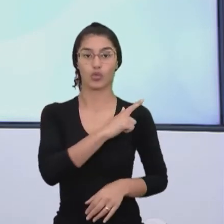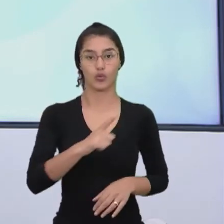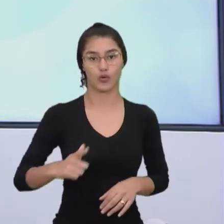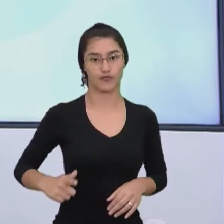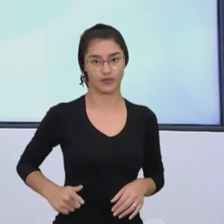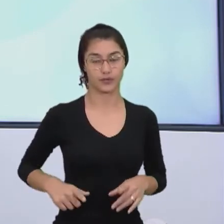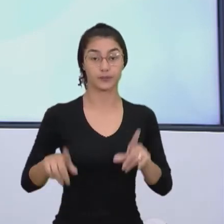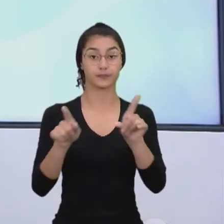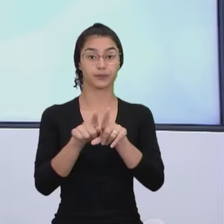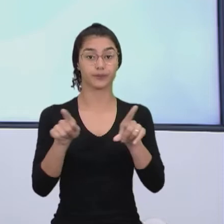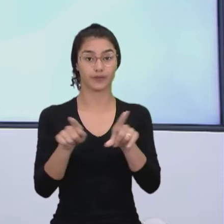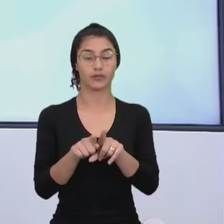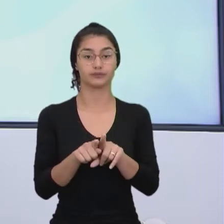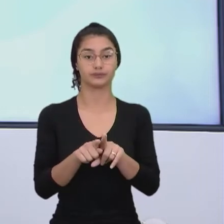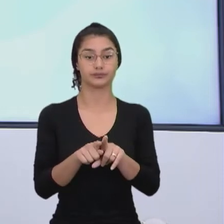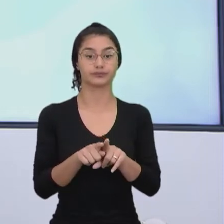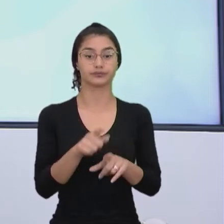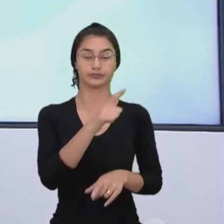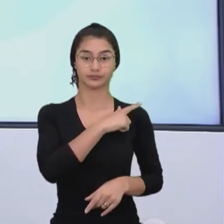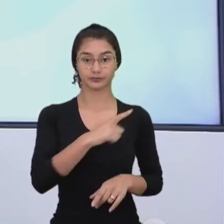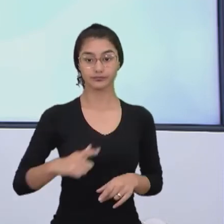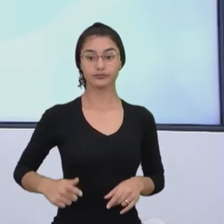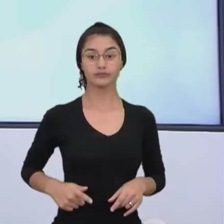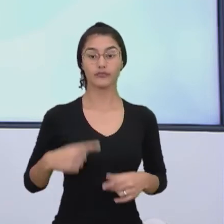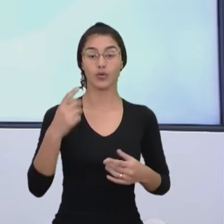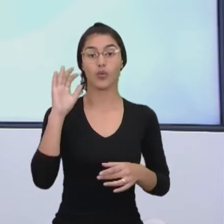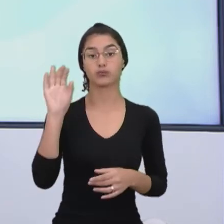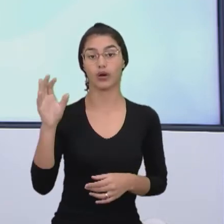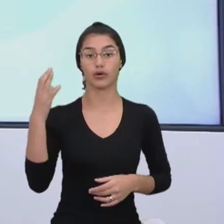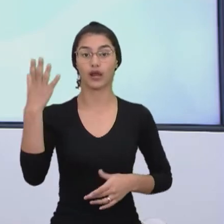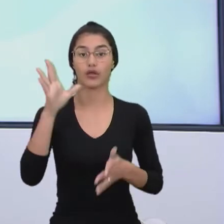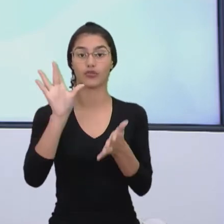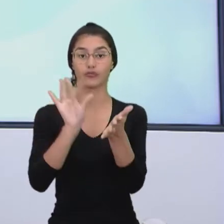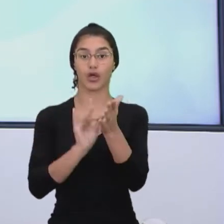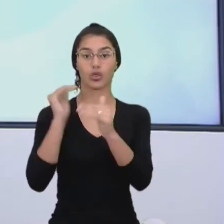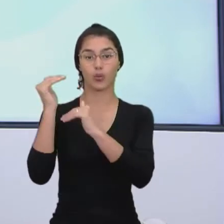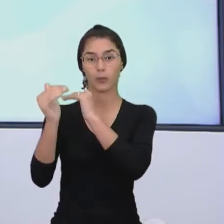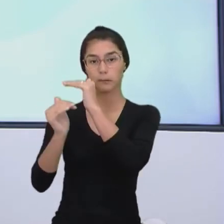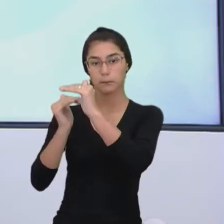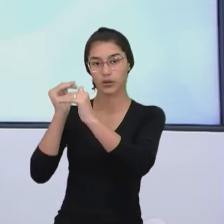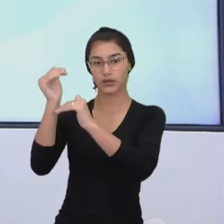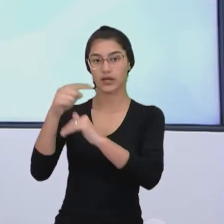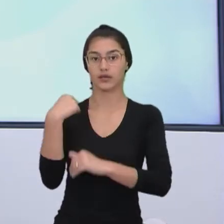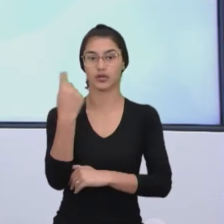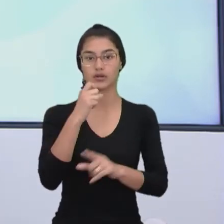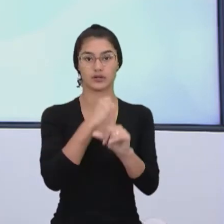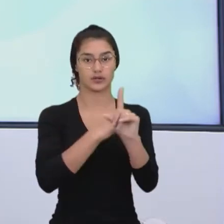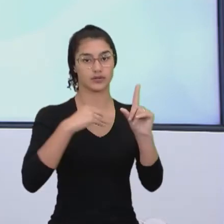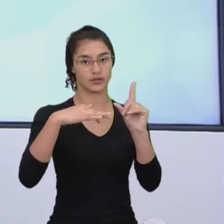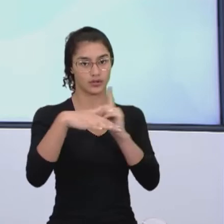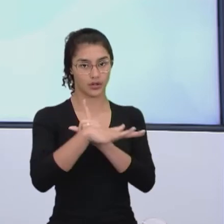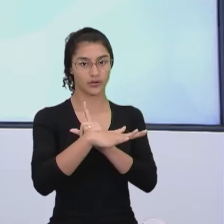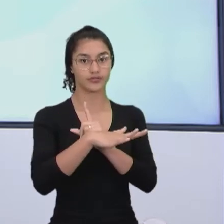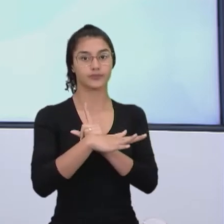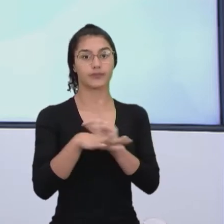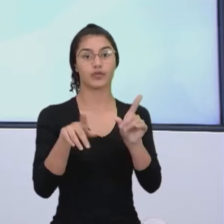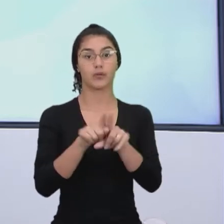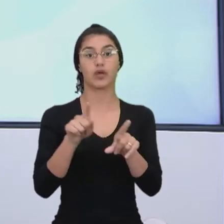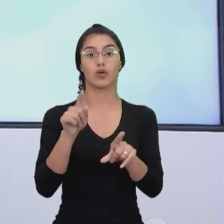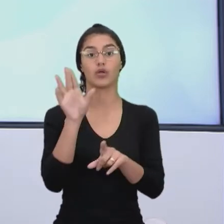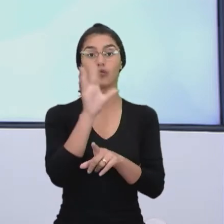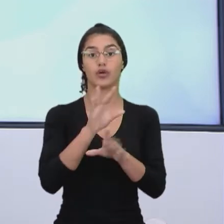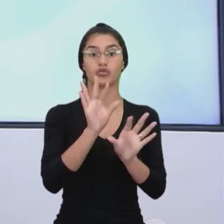né, principalmente na relação do governo, quando acontece algum processo aí na nossa sociedade, né, principalmente quando a gente